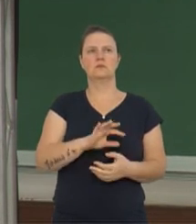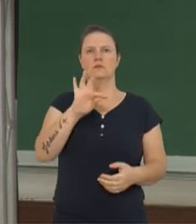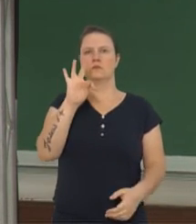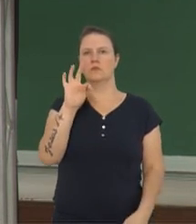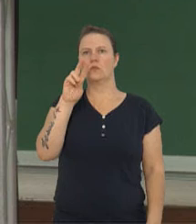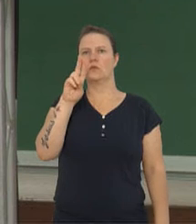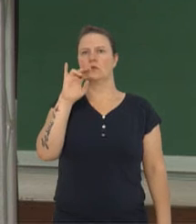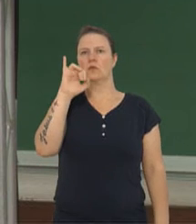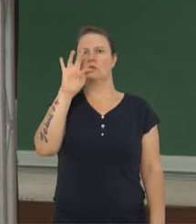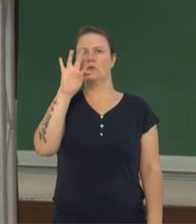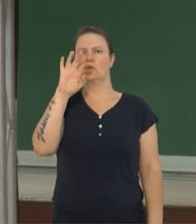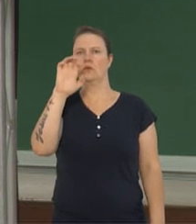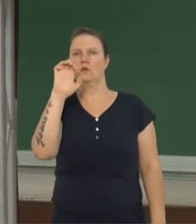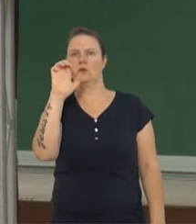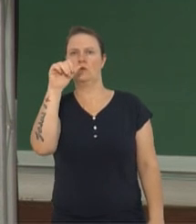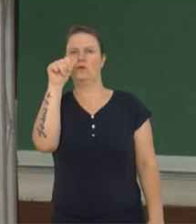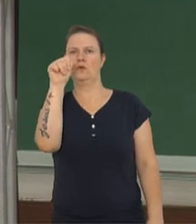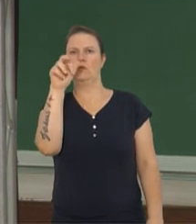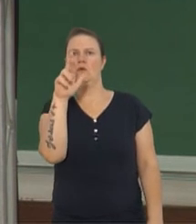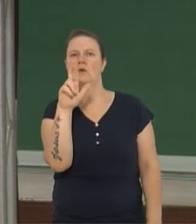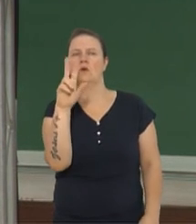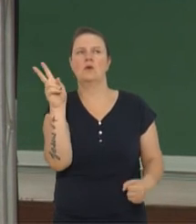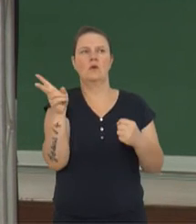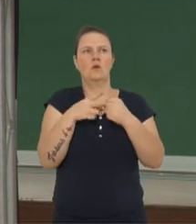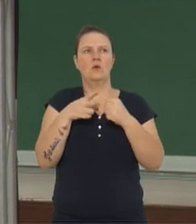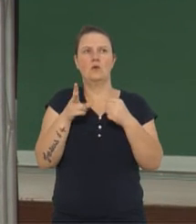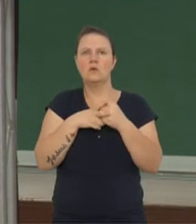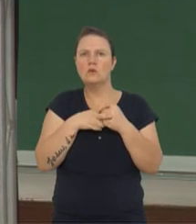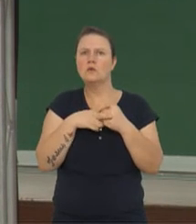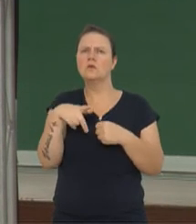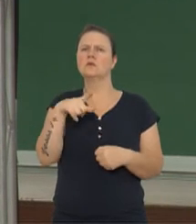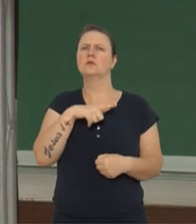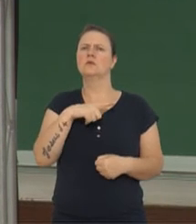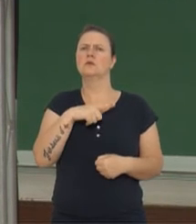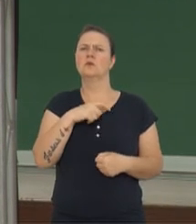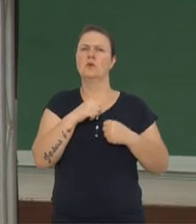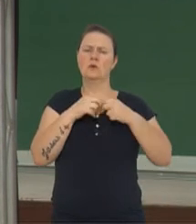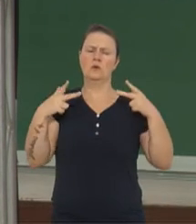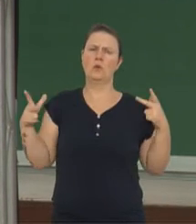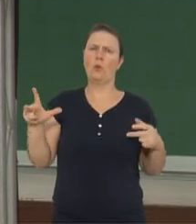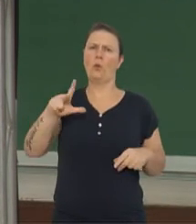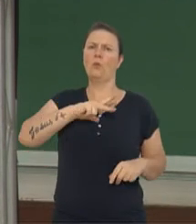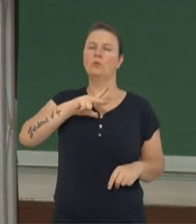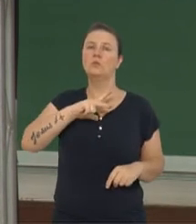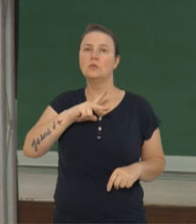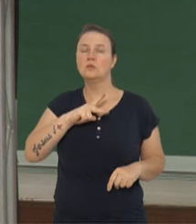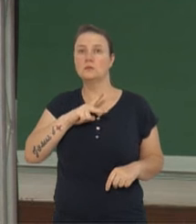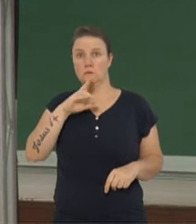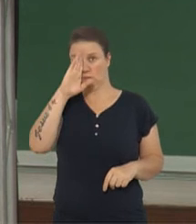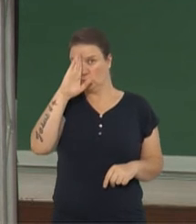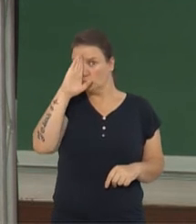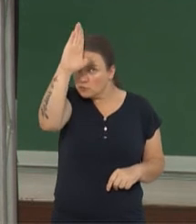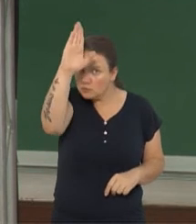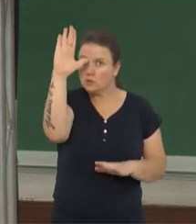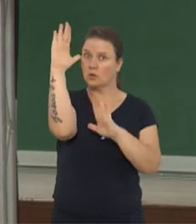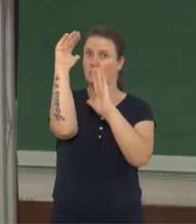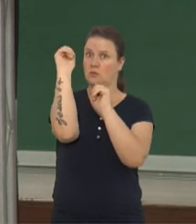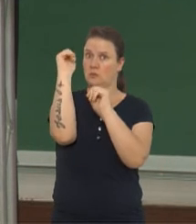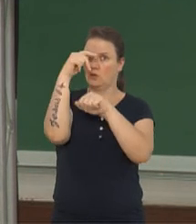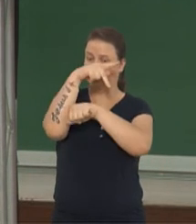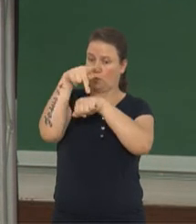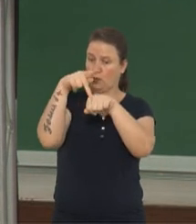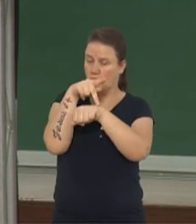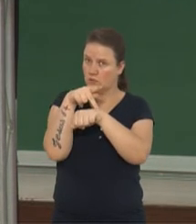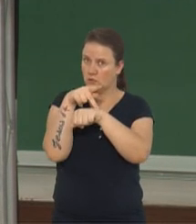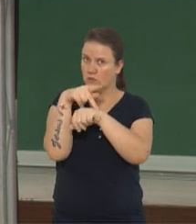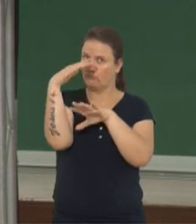Tuitear é um verbo, então nós temos uma situação assim muito particular. Principalmente na Espanha, os espanhóis, ou a RAE, Real